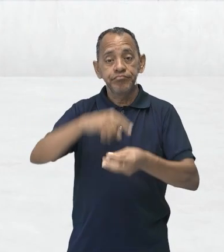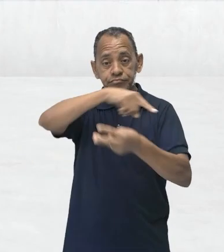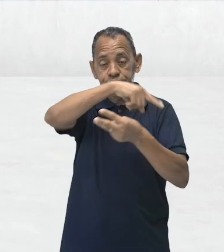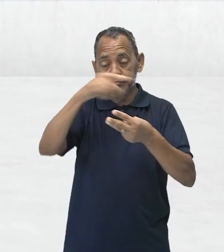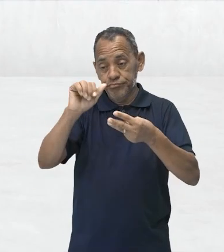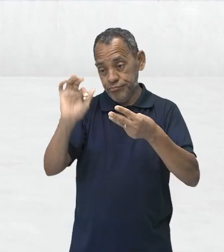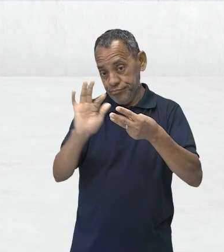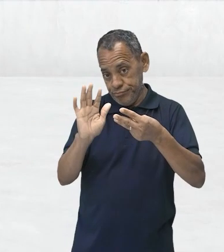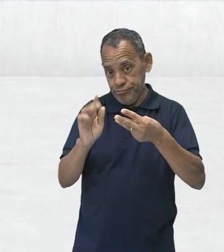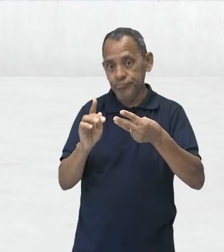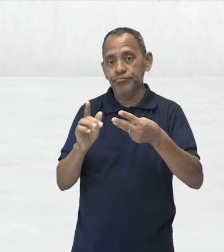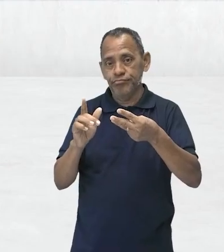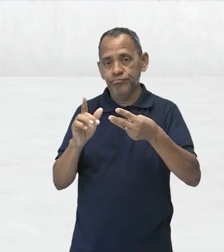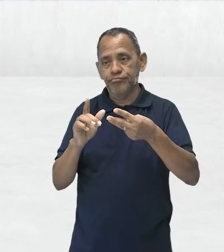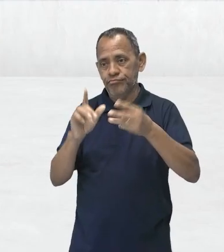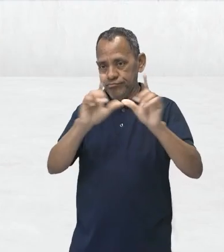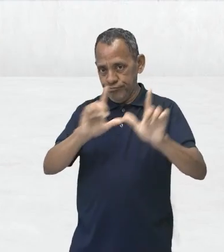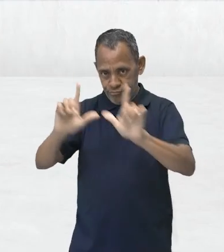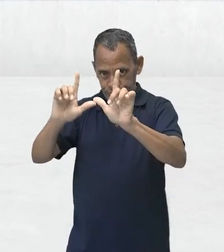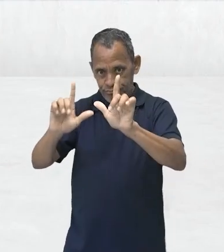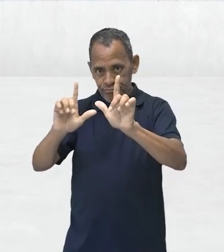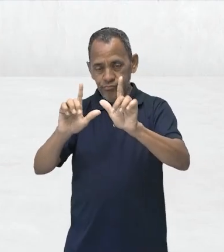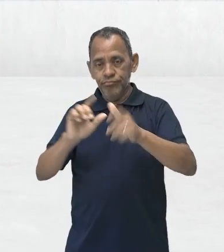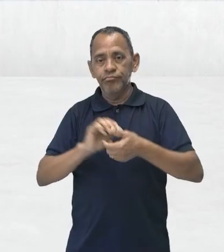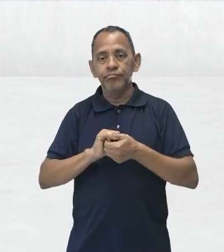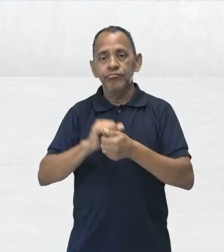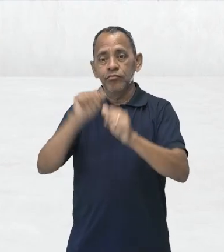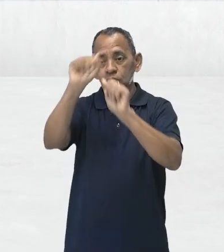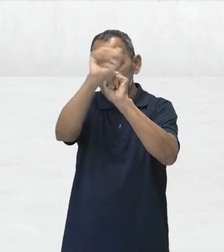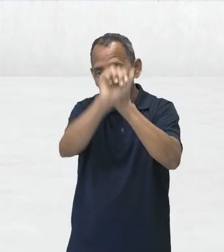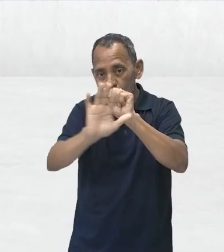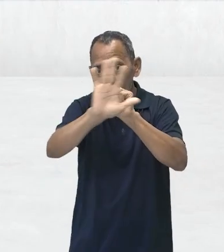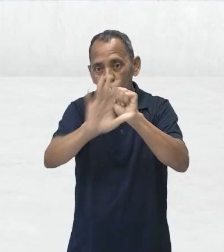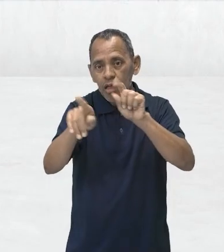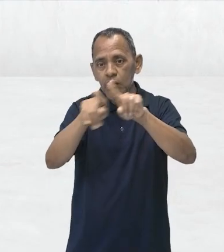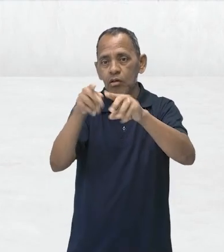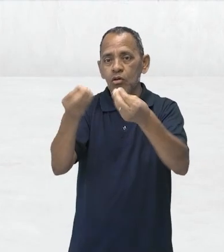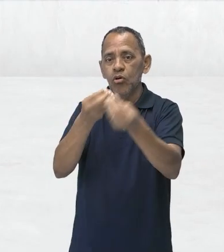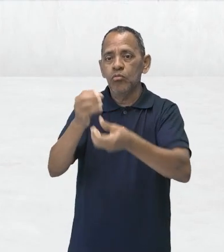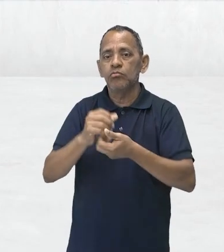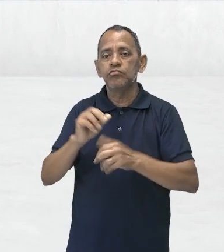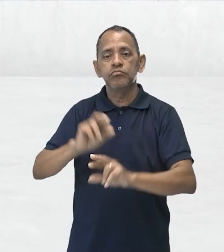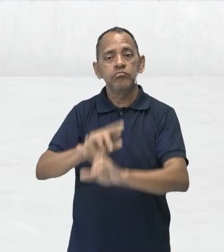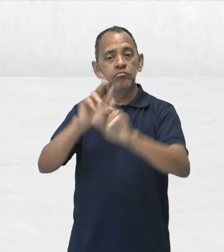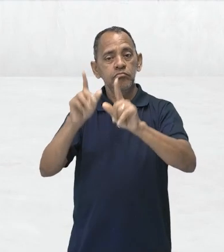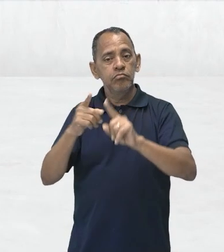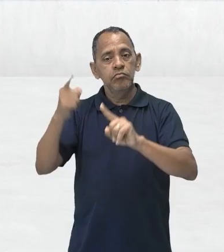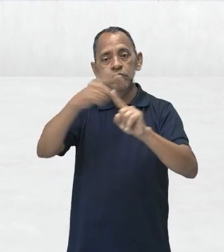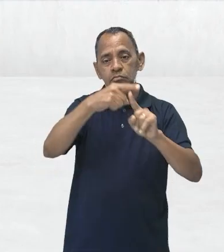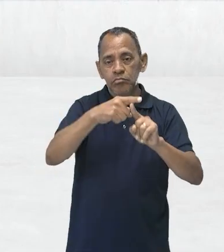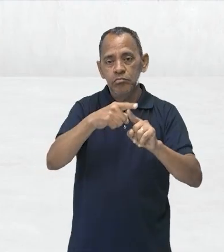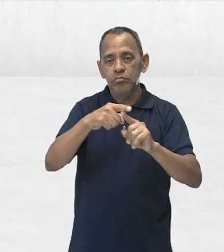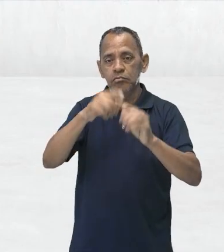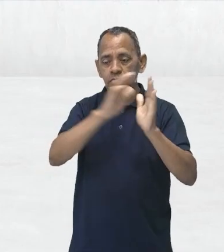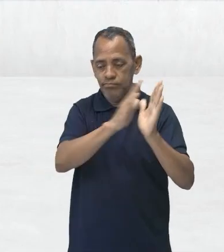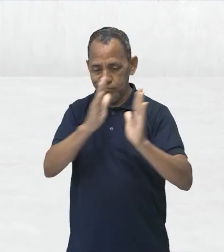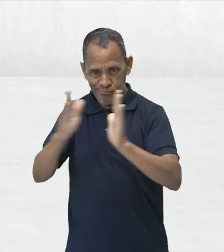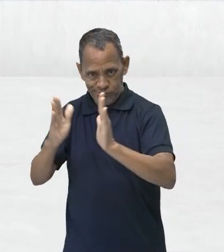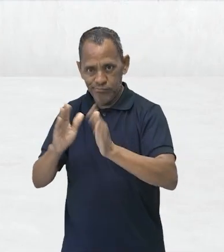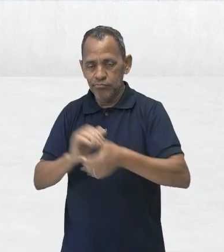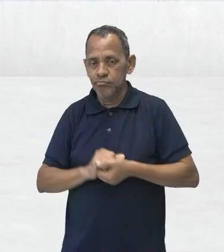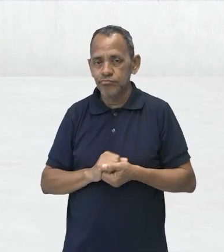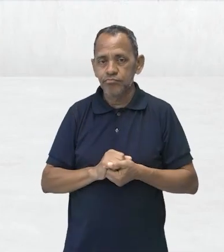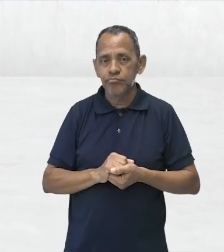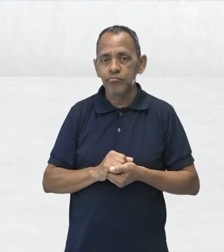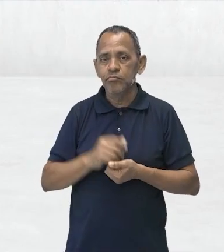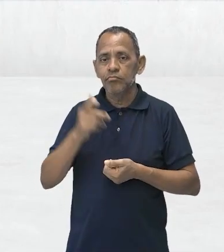certo? 3 telas que são do abstracionismo, de diferentes fases do abstracionismo. Ora, vocês